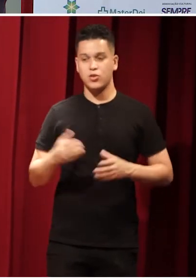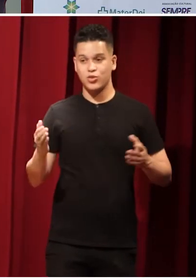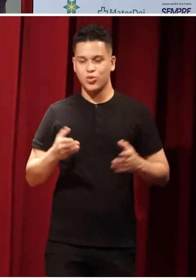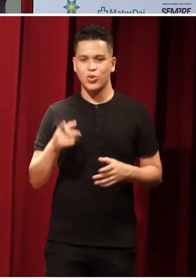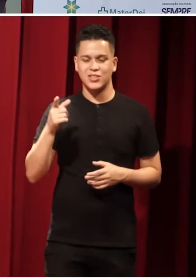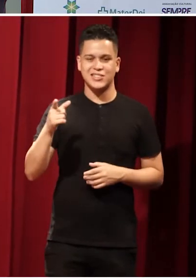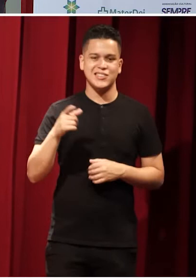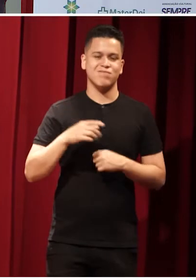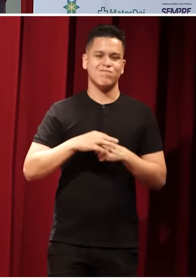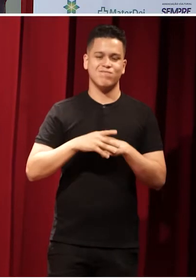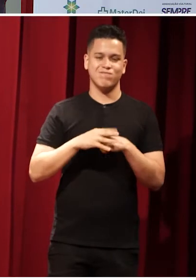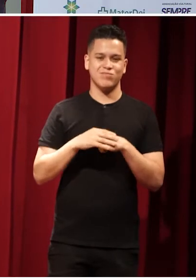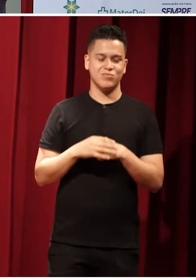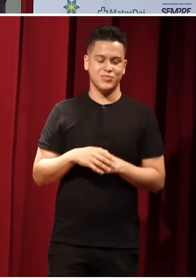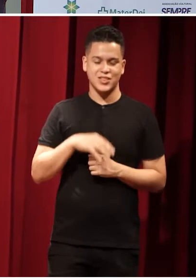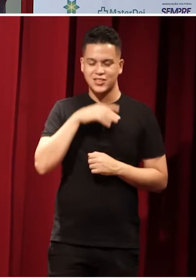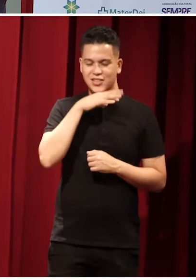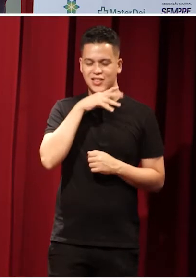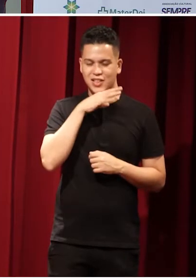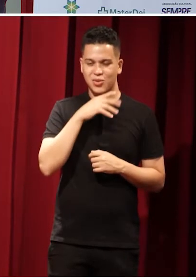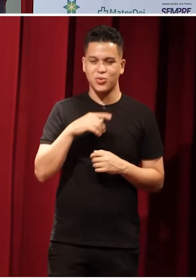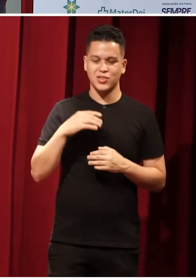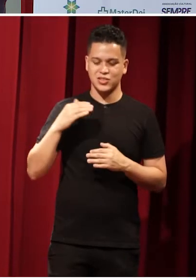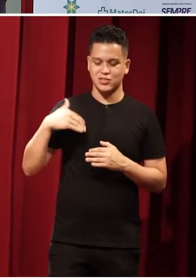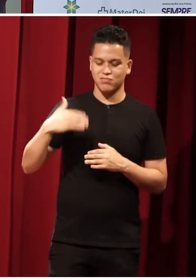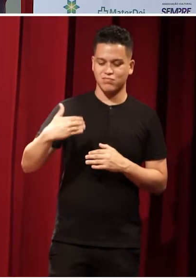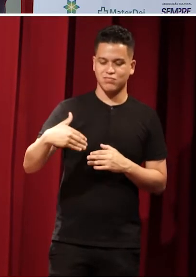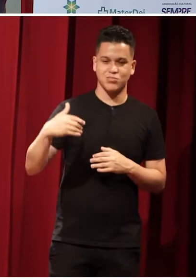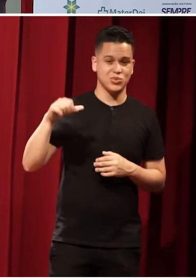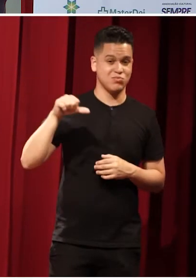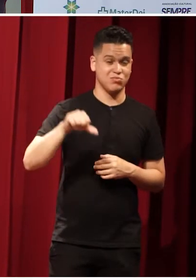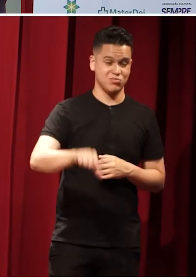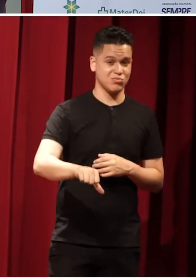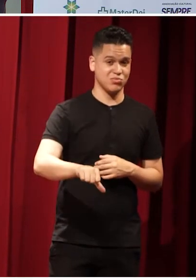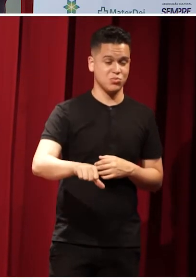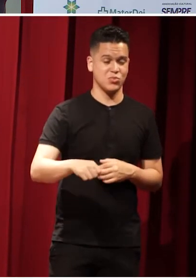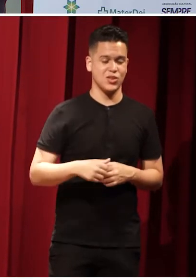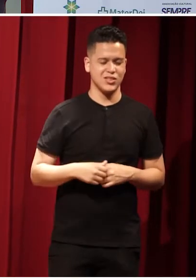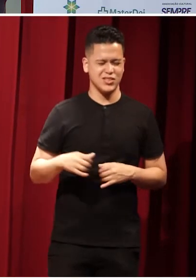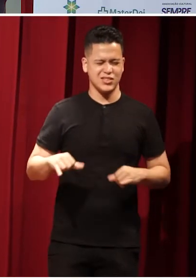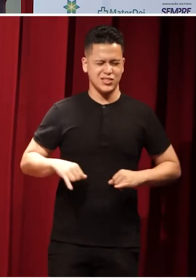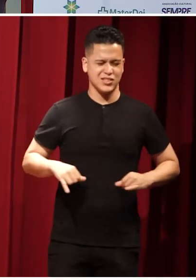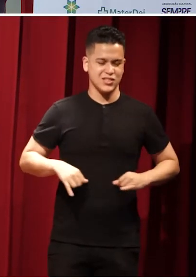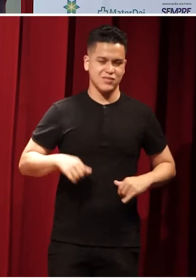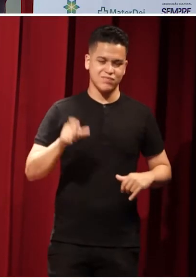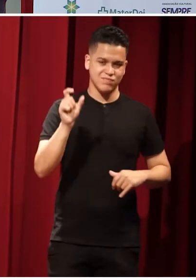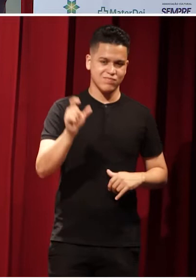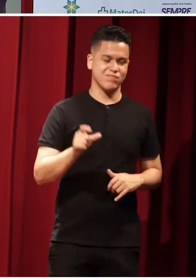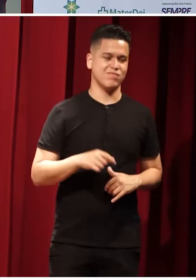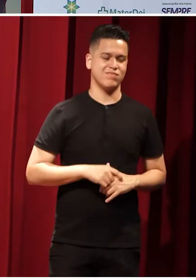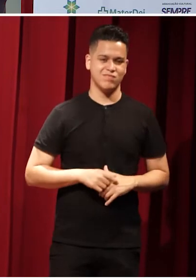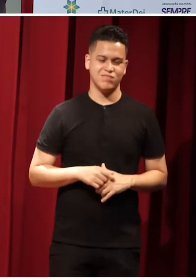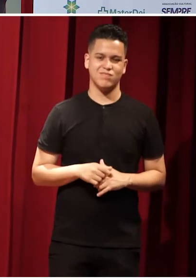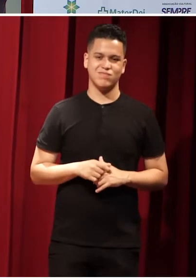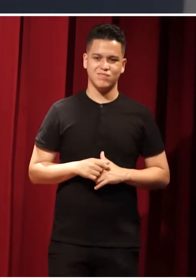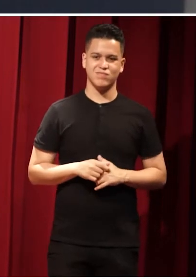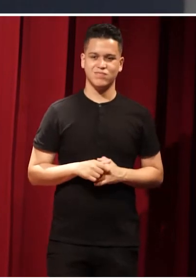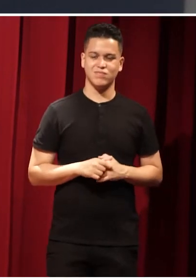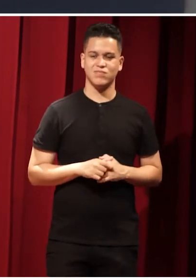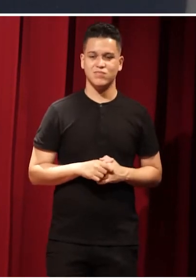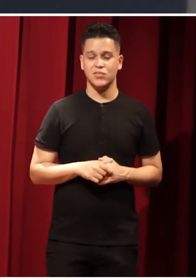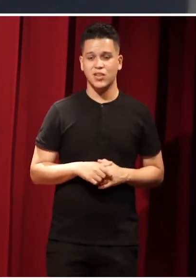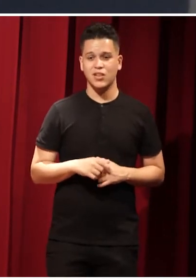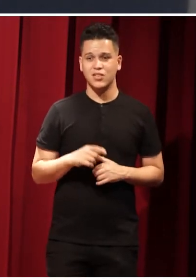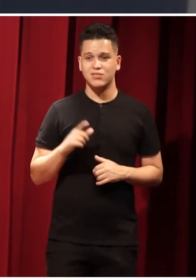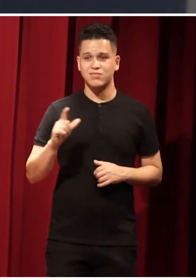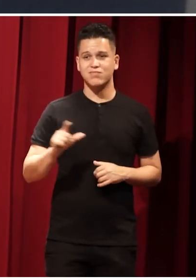doença degenerativa muito séria, muito penosa e que evidentemente